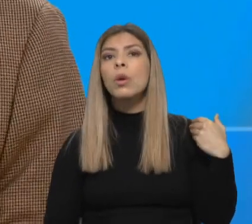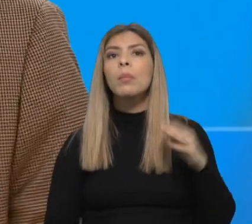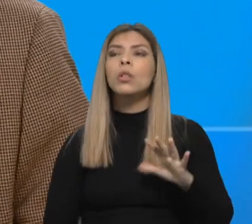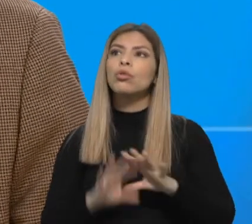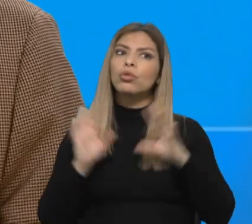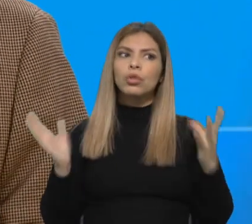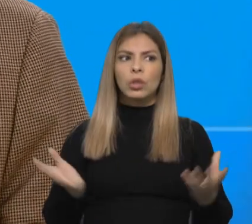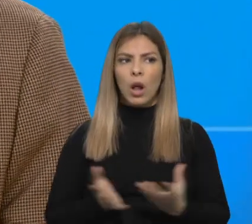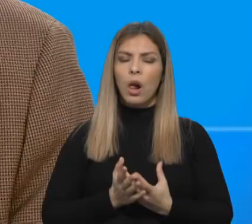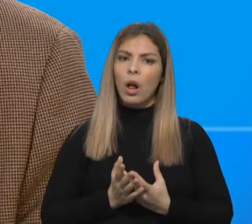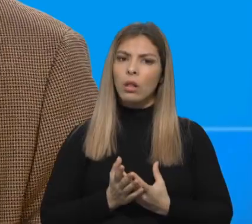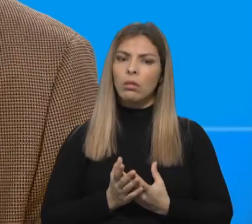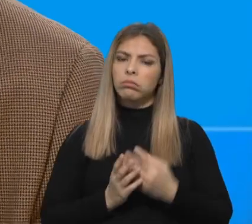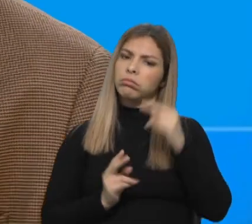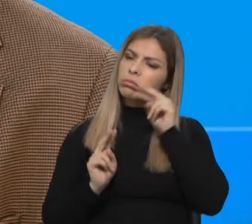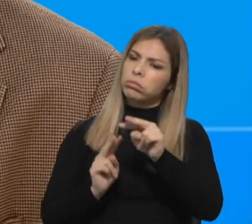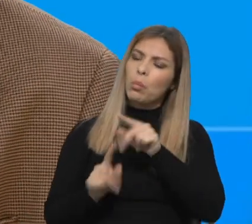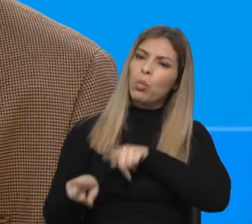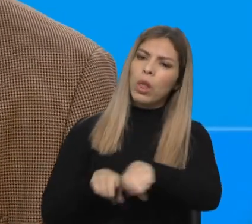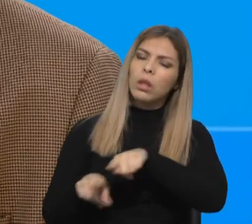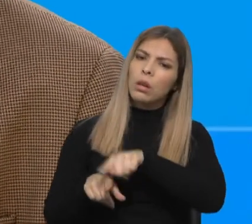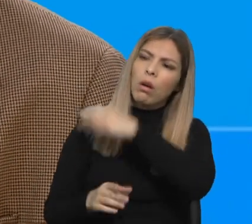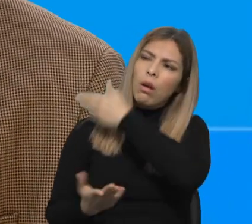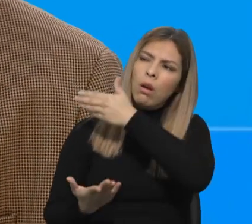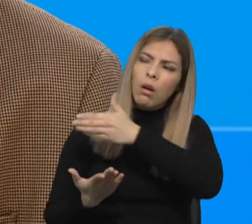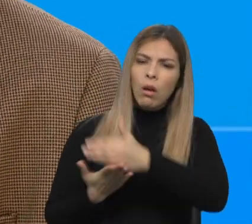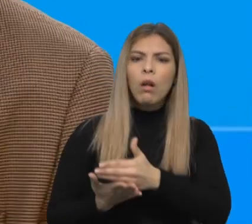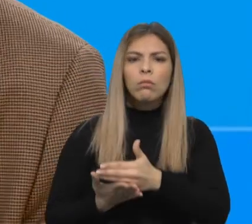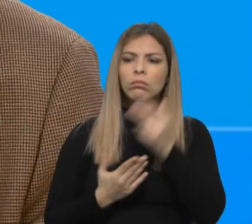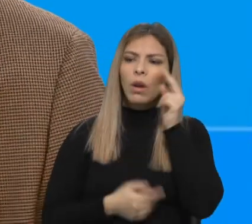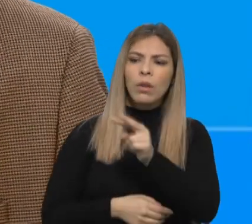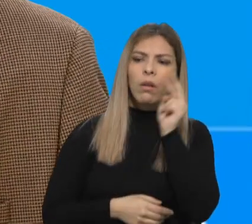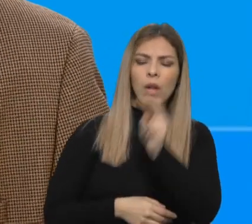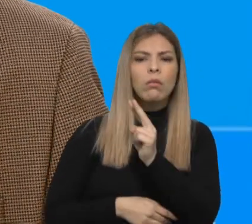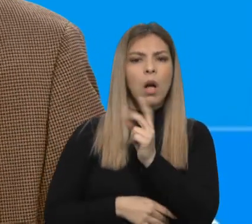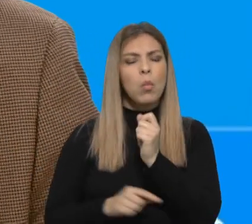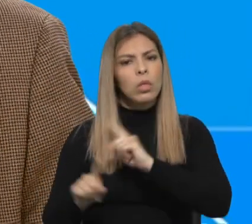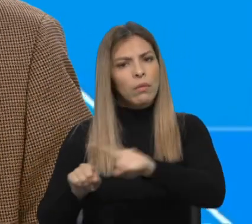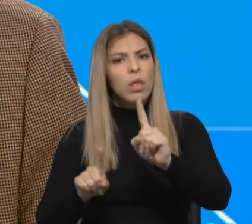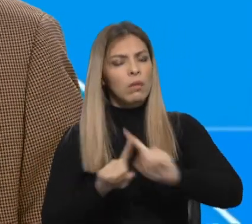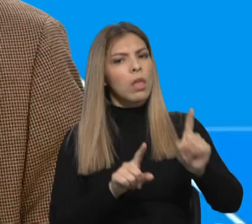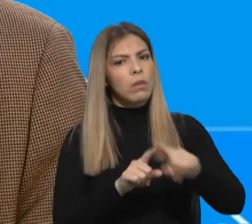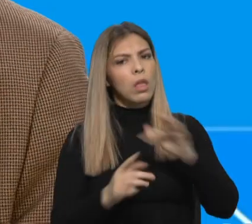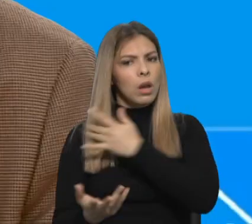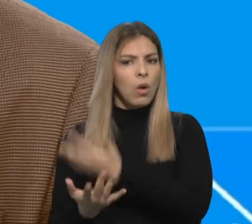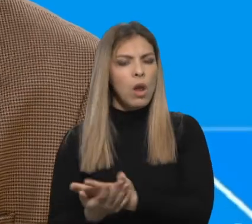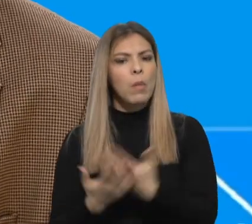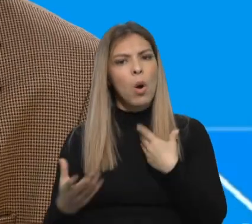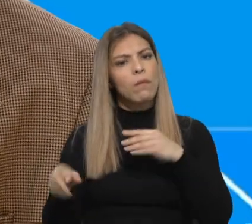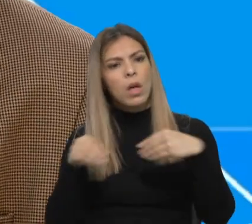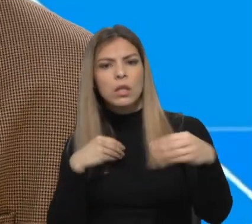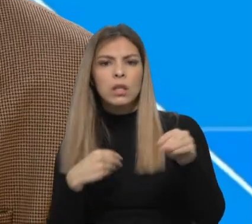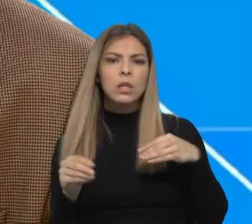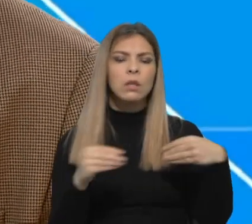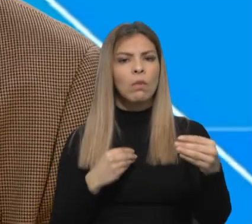quadro rico que nos permite soluções bastante diversas entre elas e que tem apresentado uma grande capacidade de elasticidade